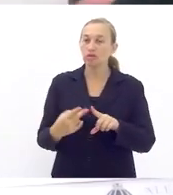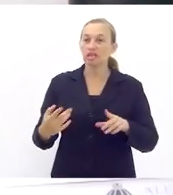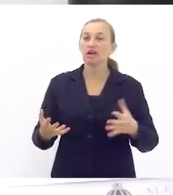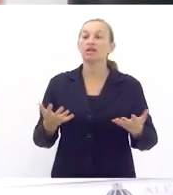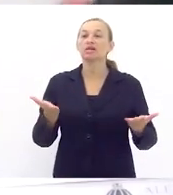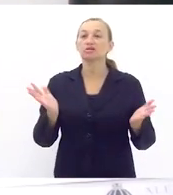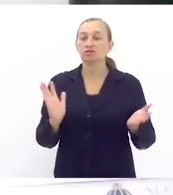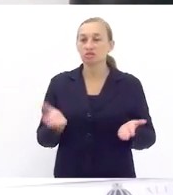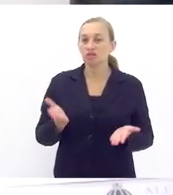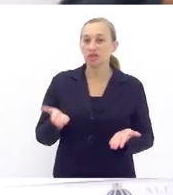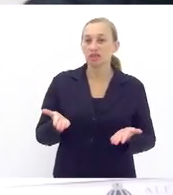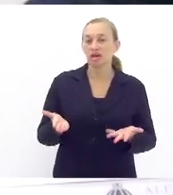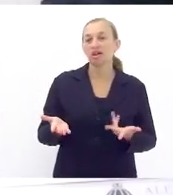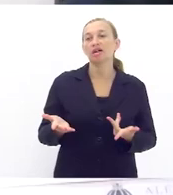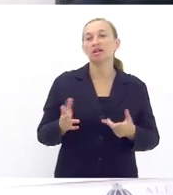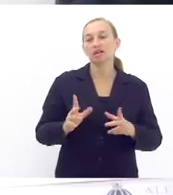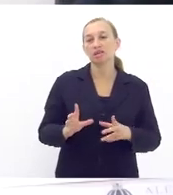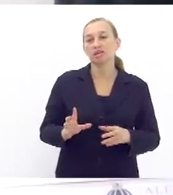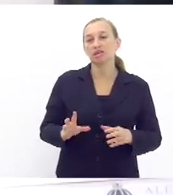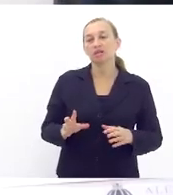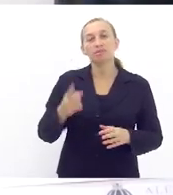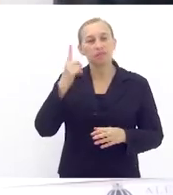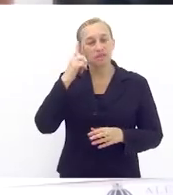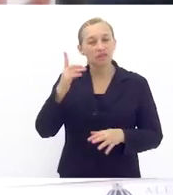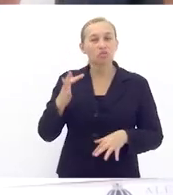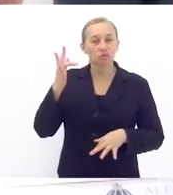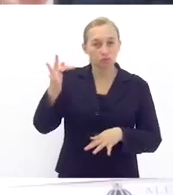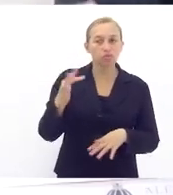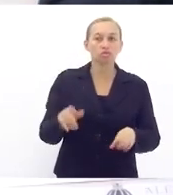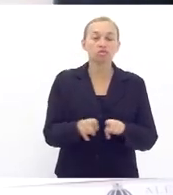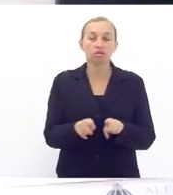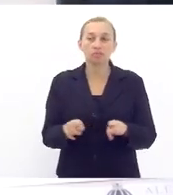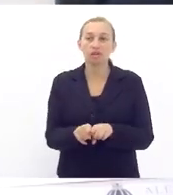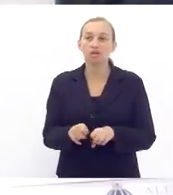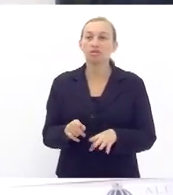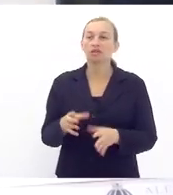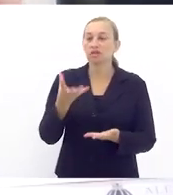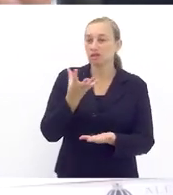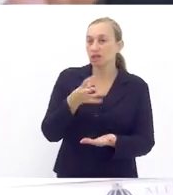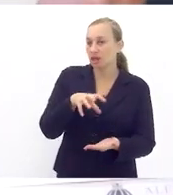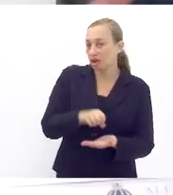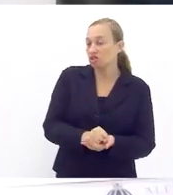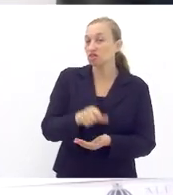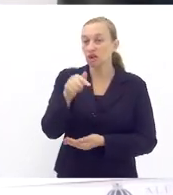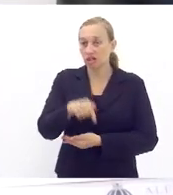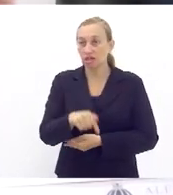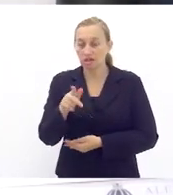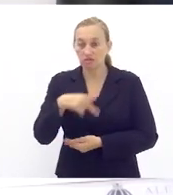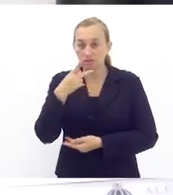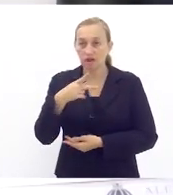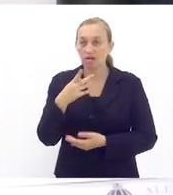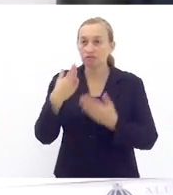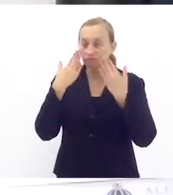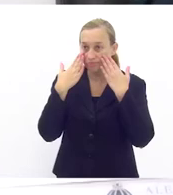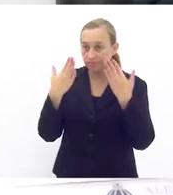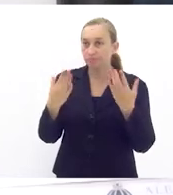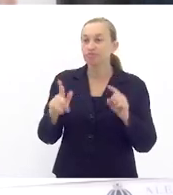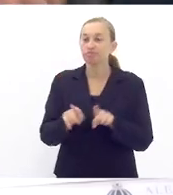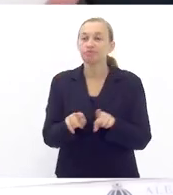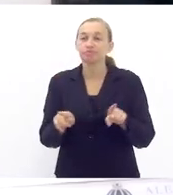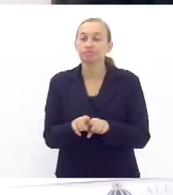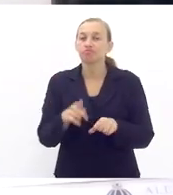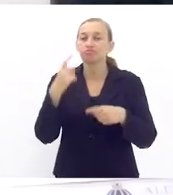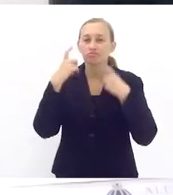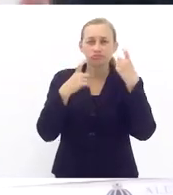tá até se antecipando nesse intuito acho que vale registrar que nos foi apresentado também a questão